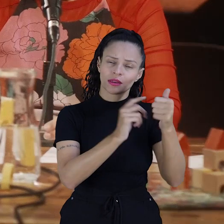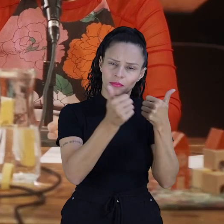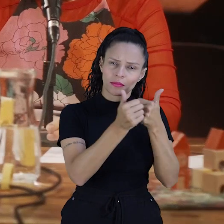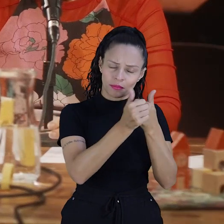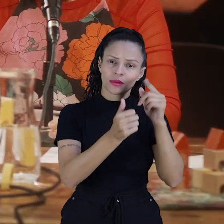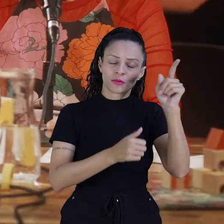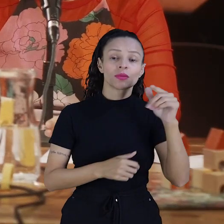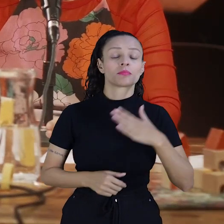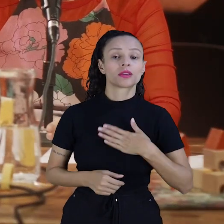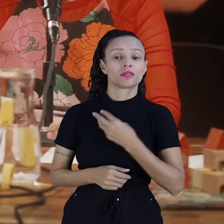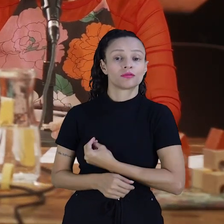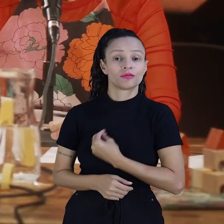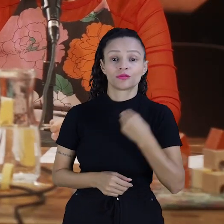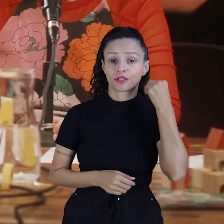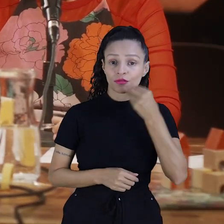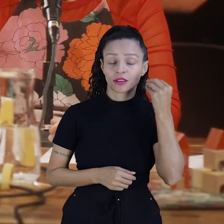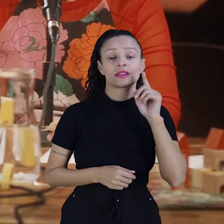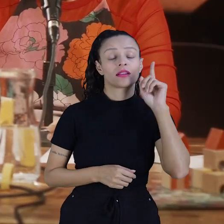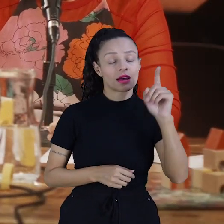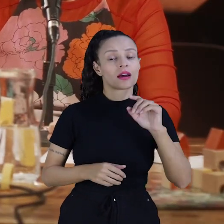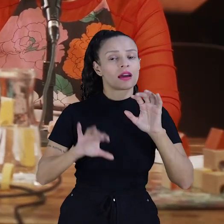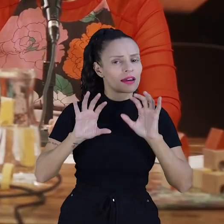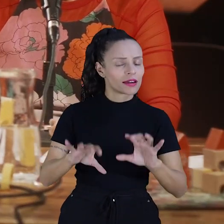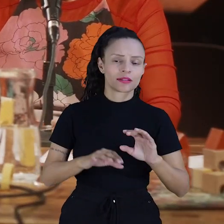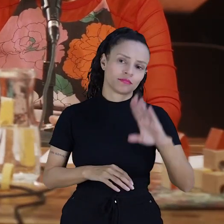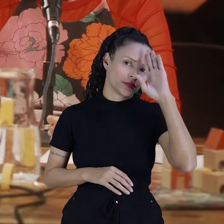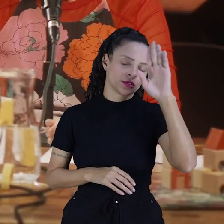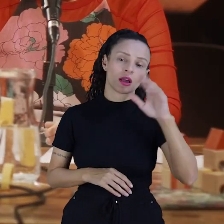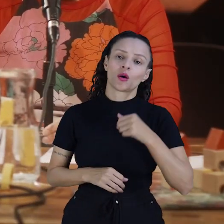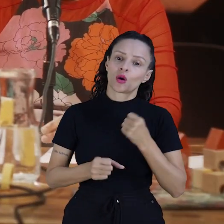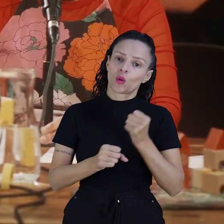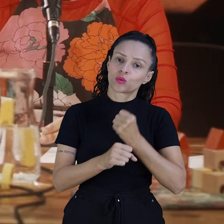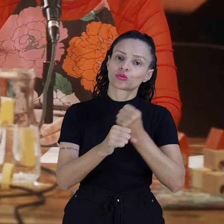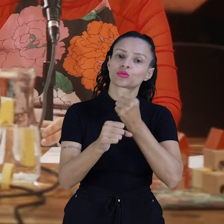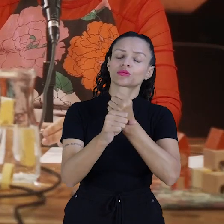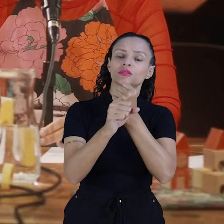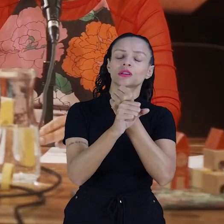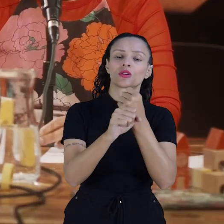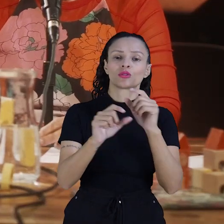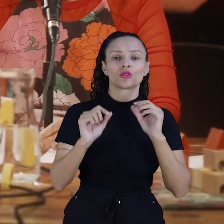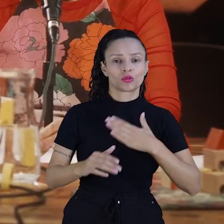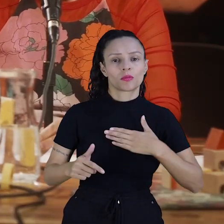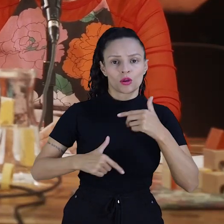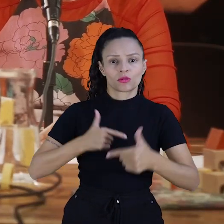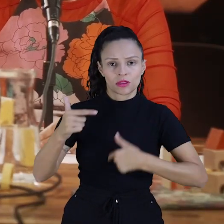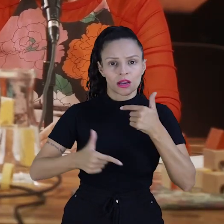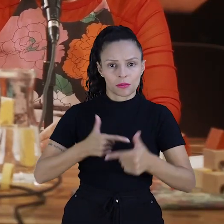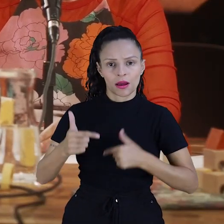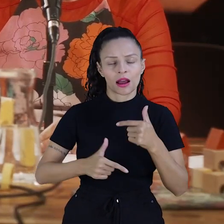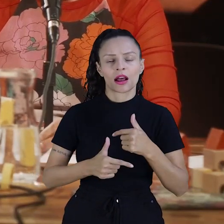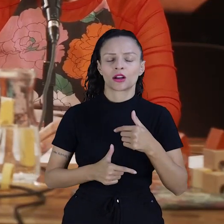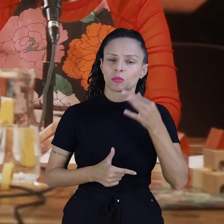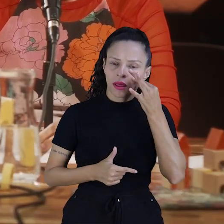tudo meio perto. Mas a minha vivência no ateliê Remida de Bolonha foi essencial para a construção do meu trabalho com